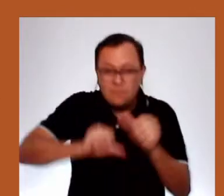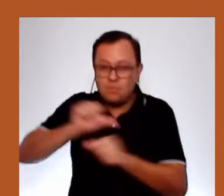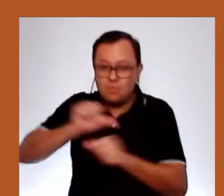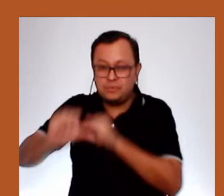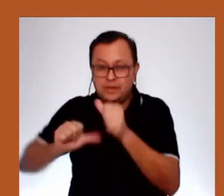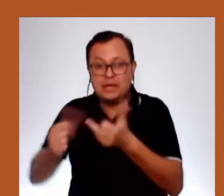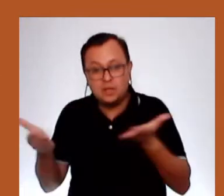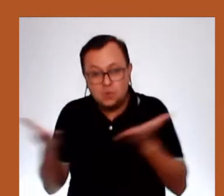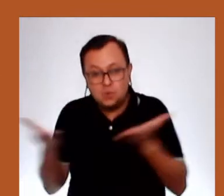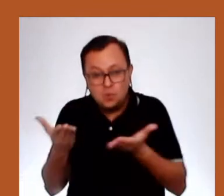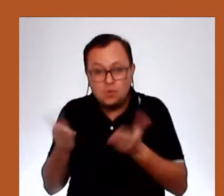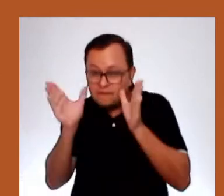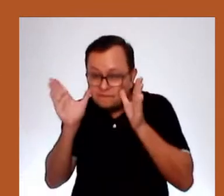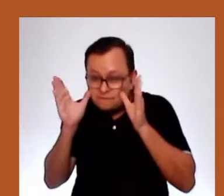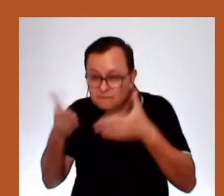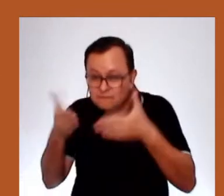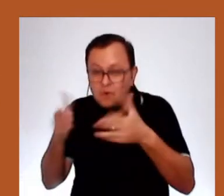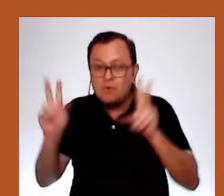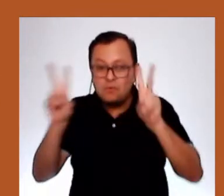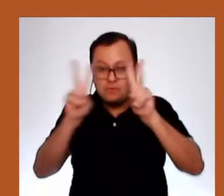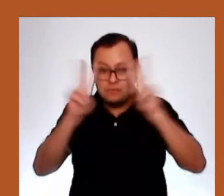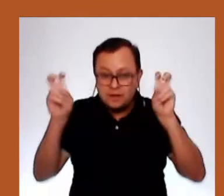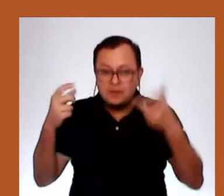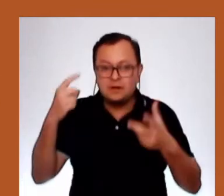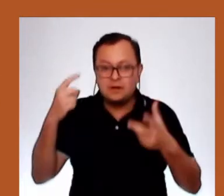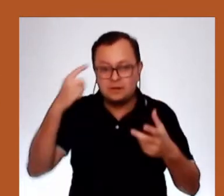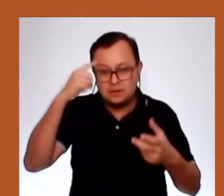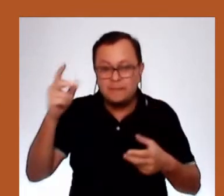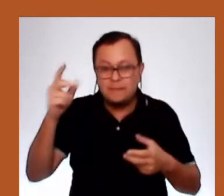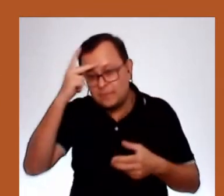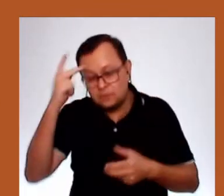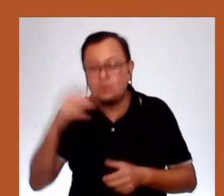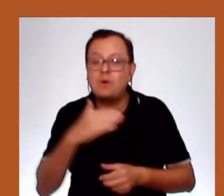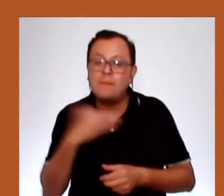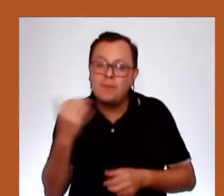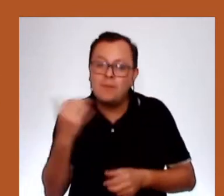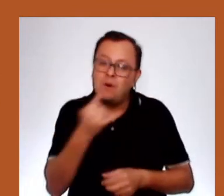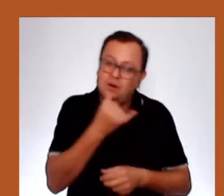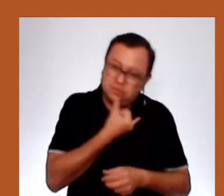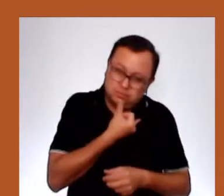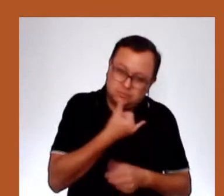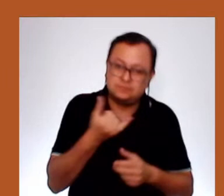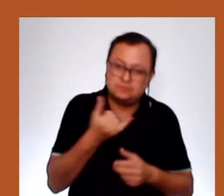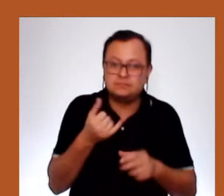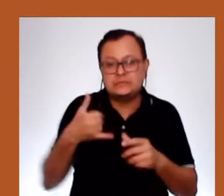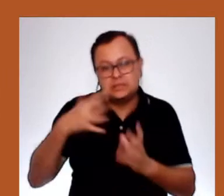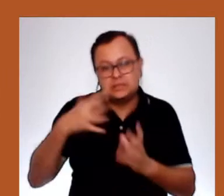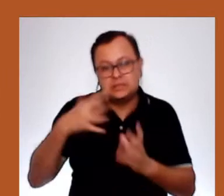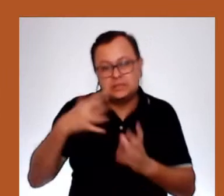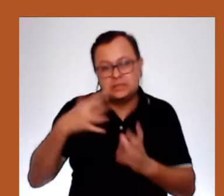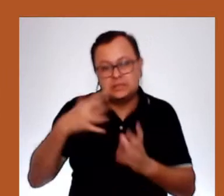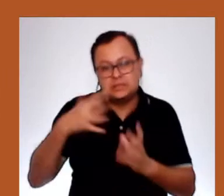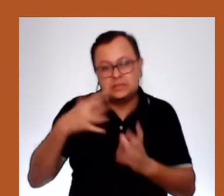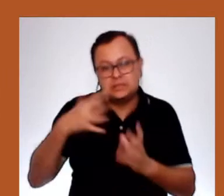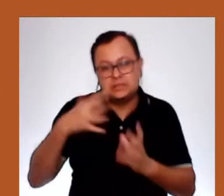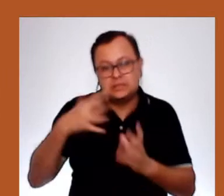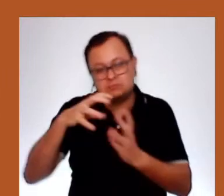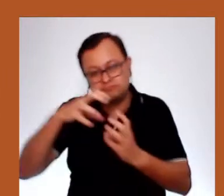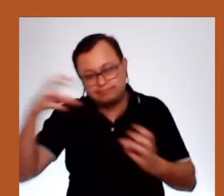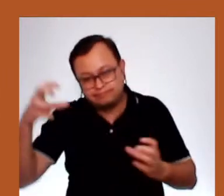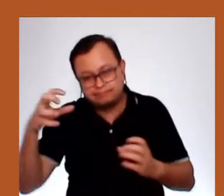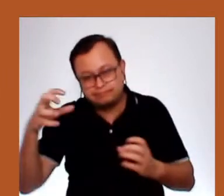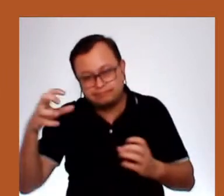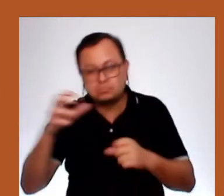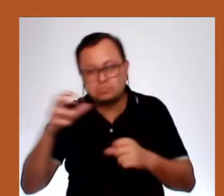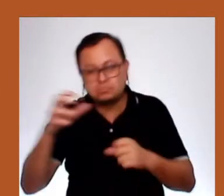de temas como luto, cuidados paliativos, morte, adoecimento, envelhecimento, saúde mental. E aí eu